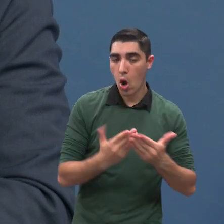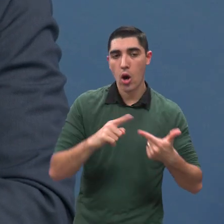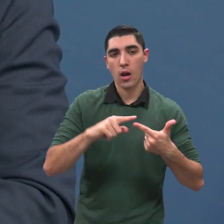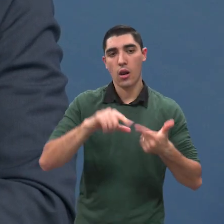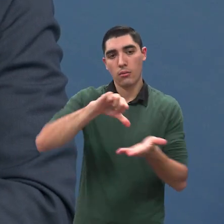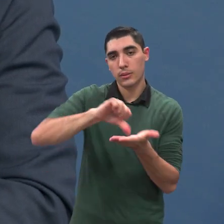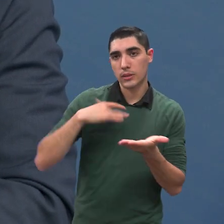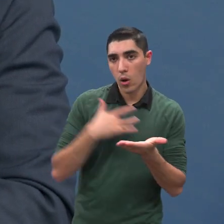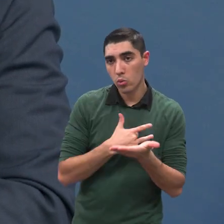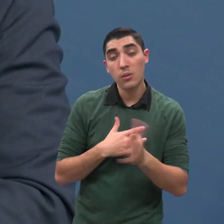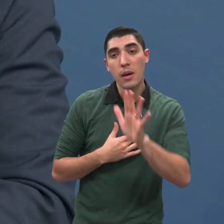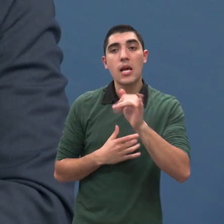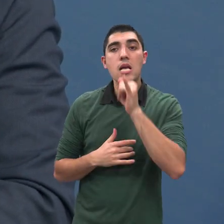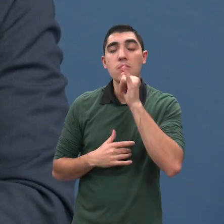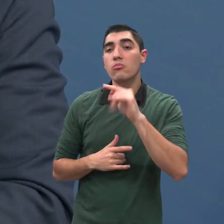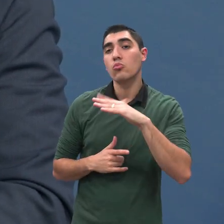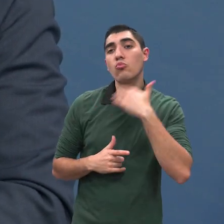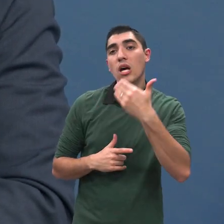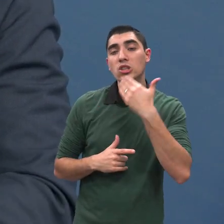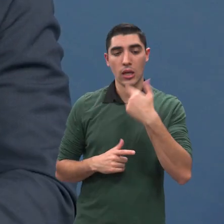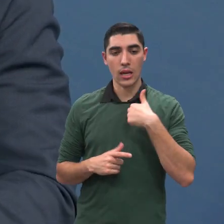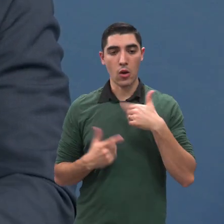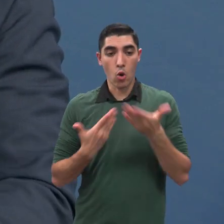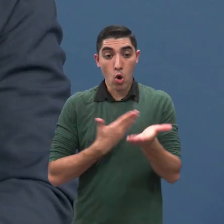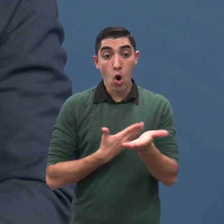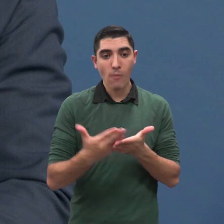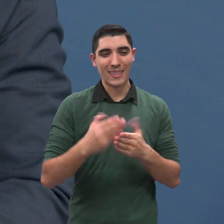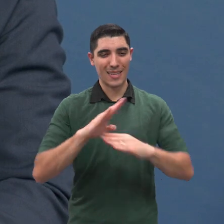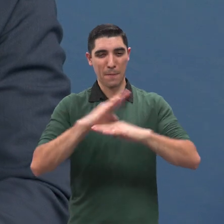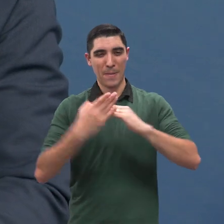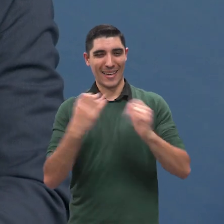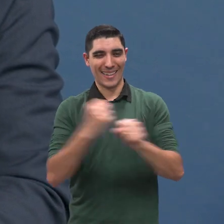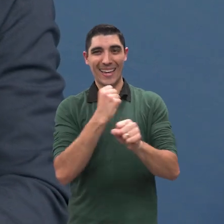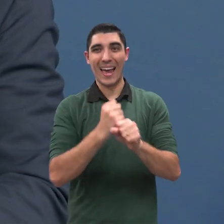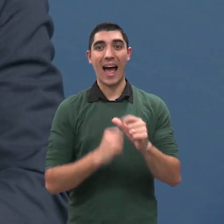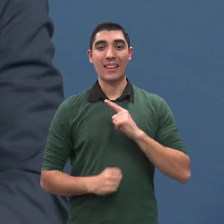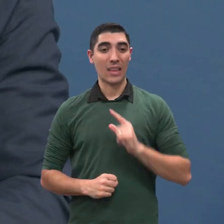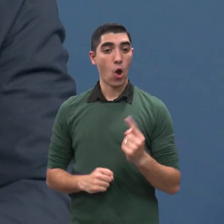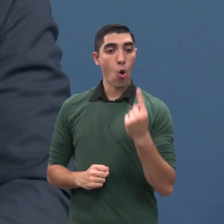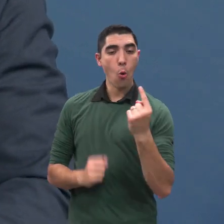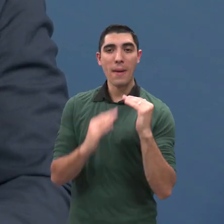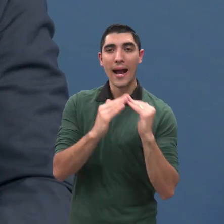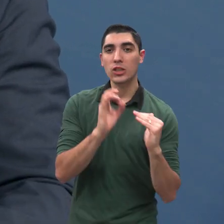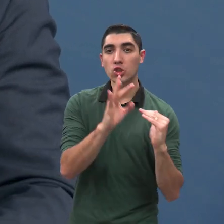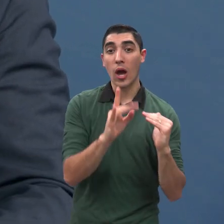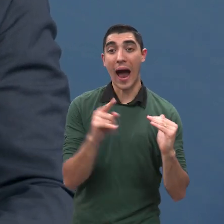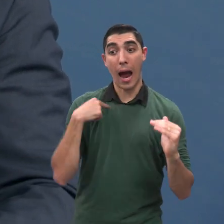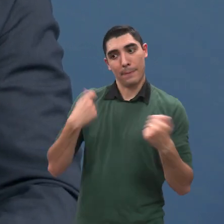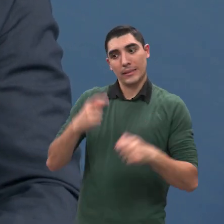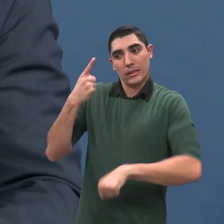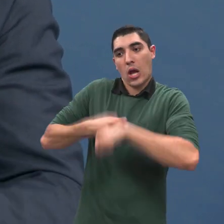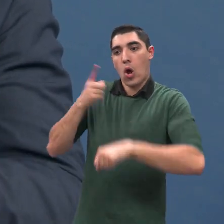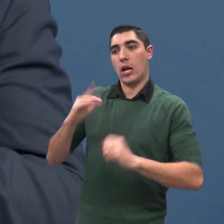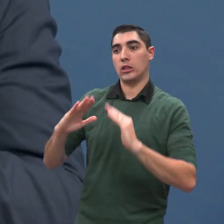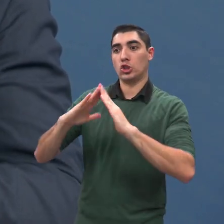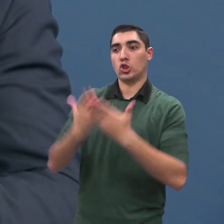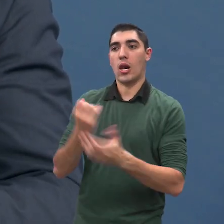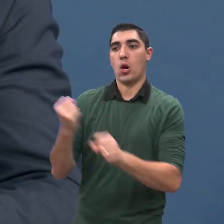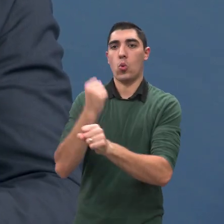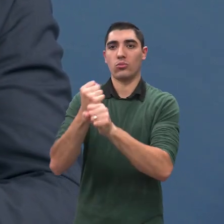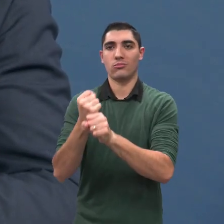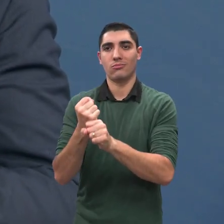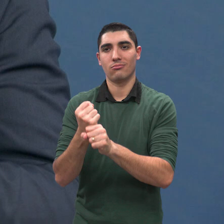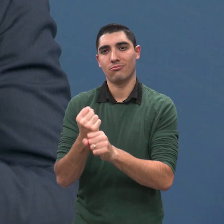com o tempo, porque não adianta eu começar um loteamento, tem uma casa e já tem uma escola. Não, né? Então,